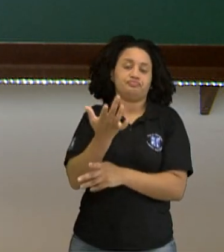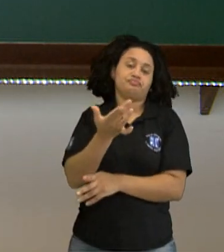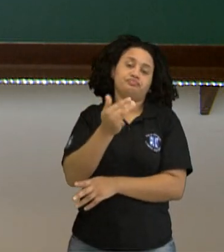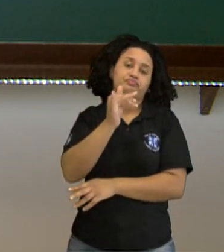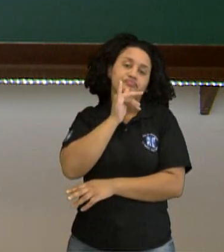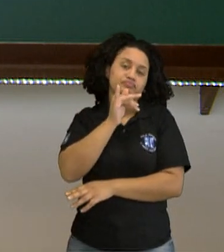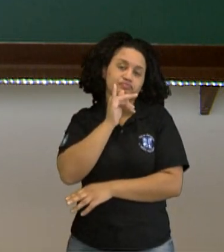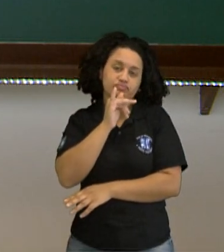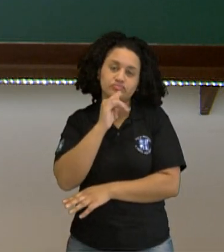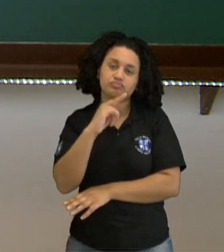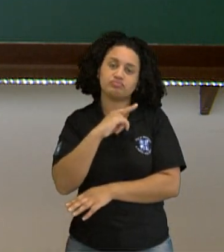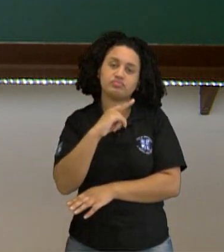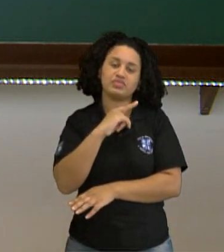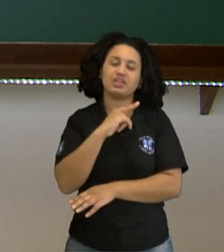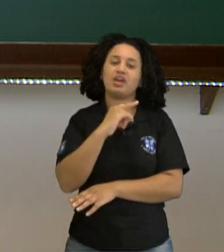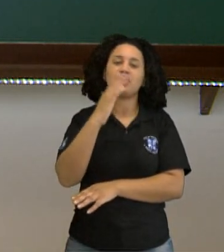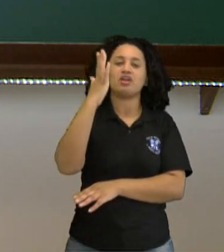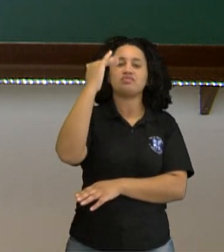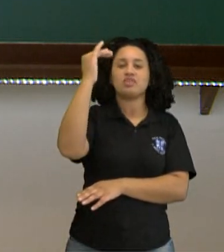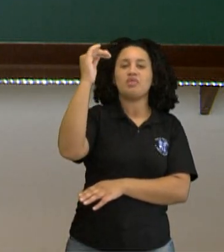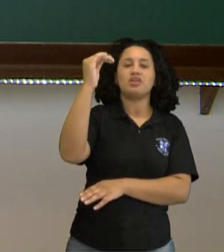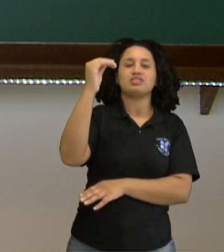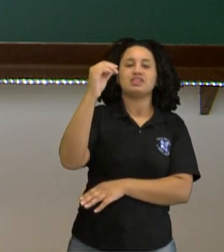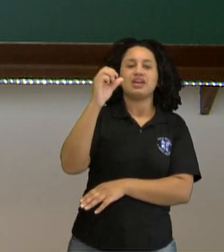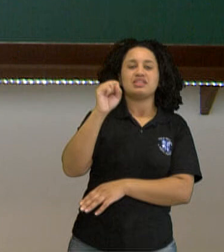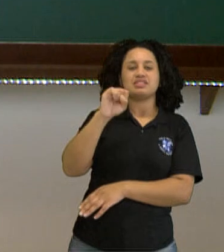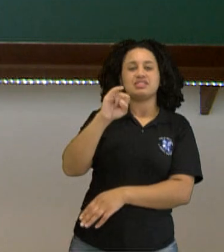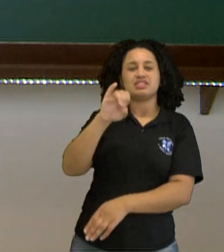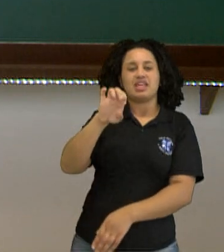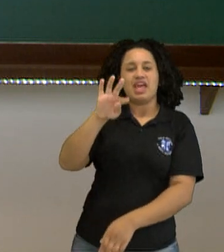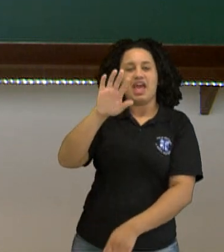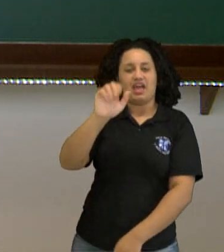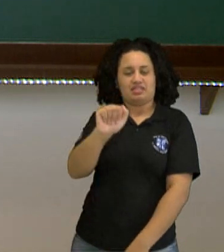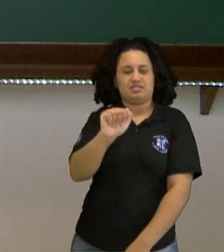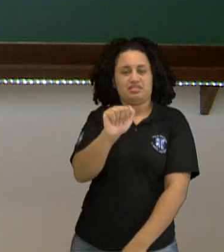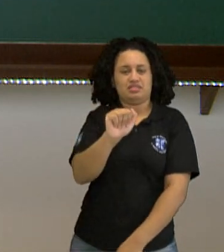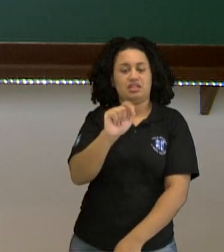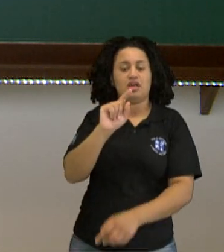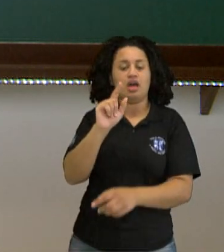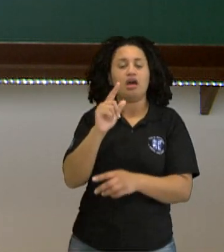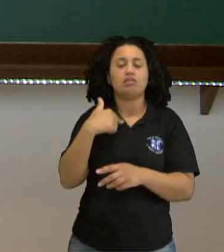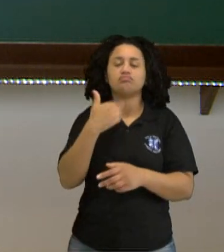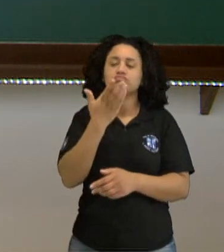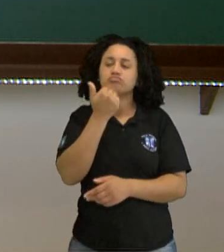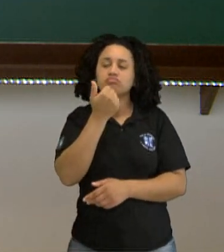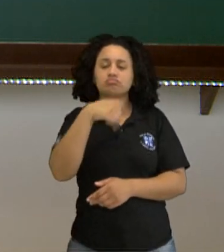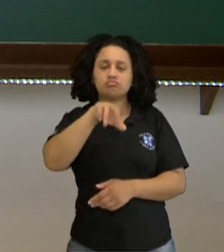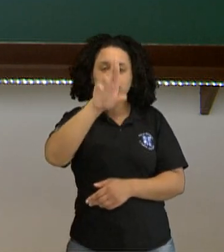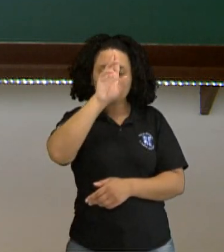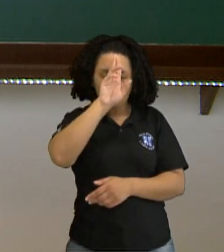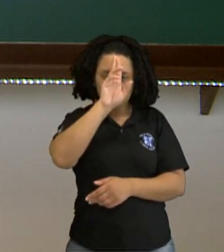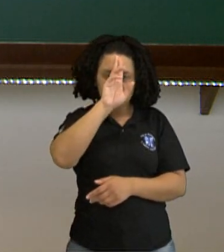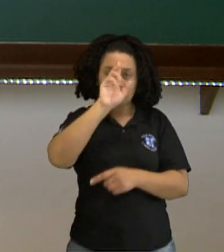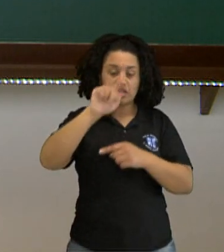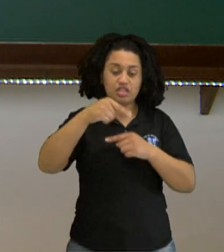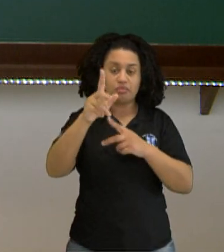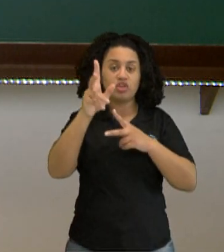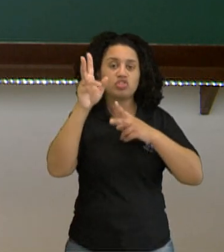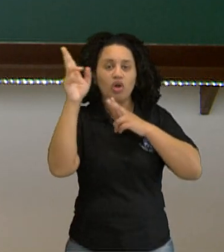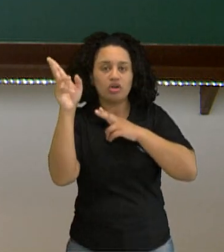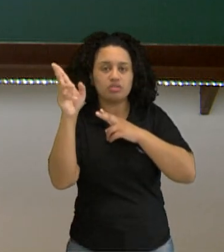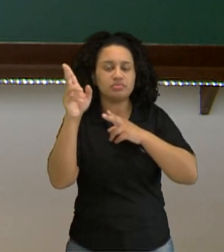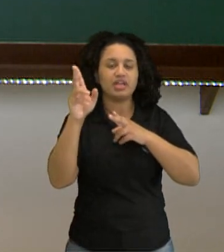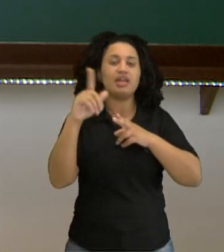exemplo, né, a famosa siesta, né, que se fala, né, o hábito de dormir após o almoço. Algumas sociedades de comércio fecham totalmente após o almoço